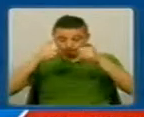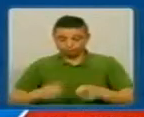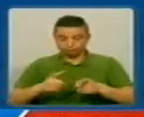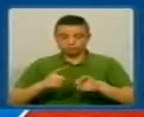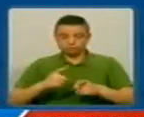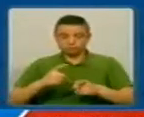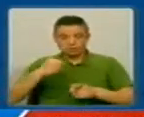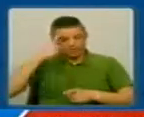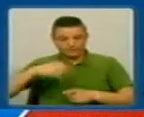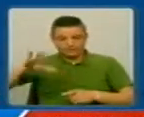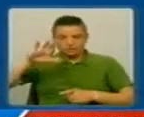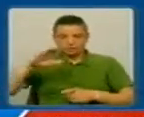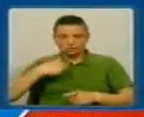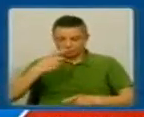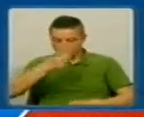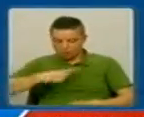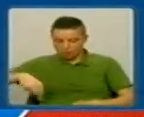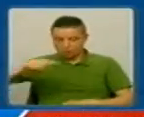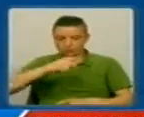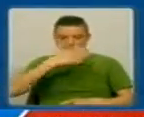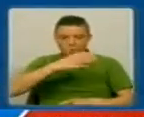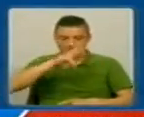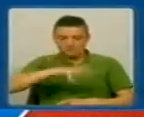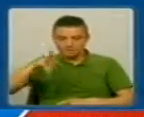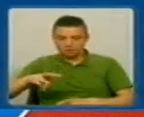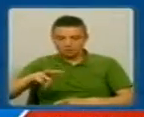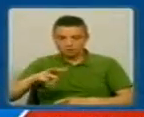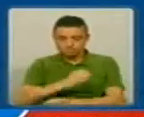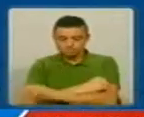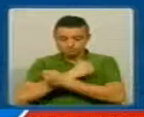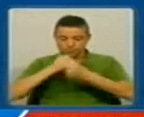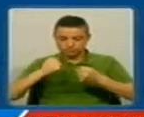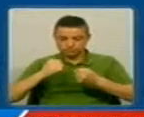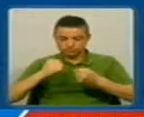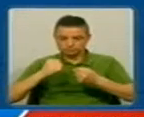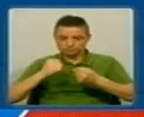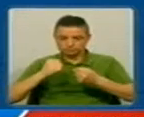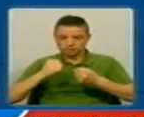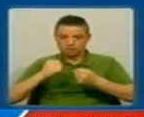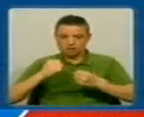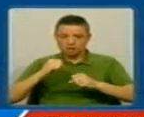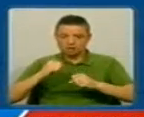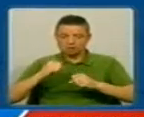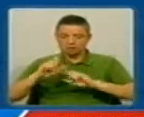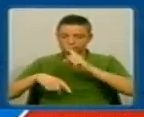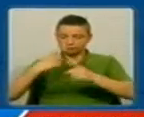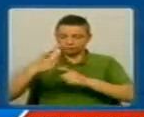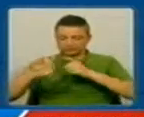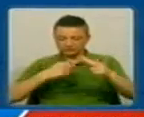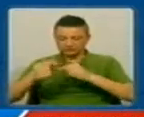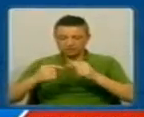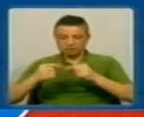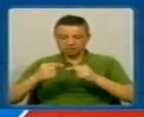que é, de um momento para o outro, nós temos cerca de 1 milhão de bombas atómicas a explodirem à superfície de uma estrela. Algo como